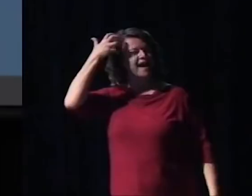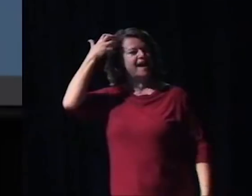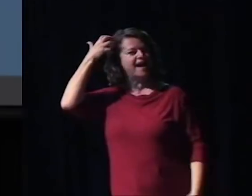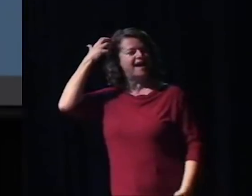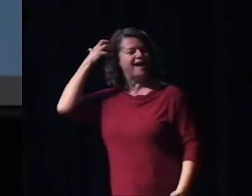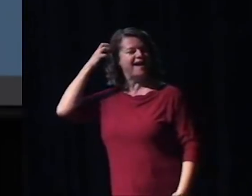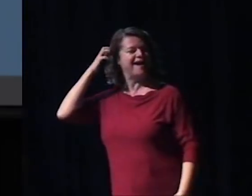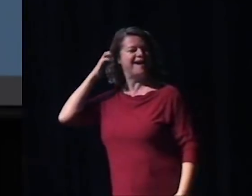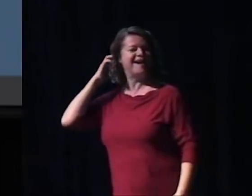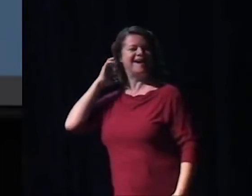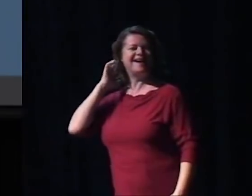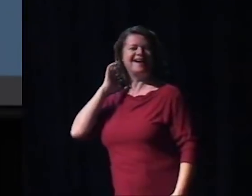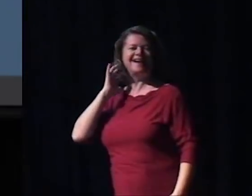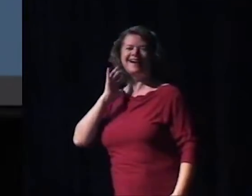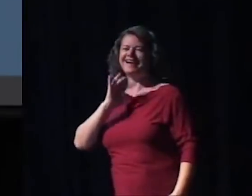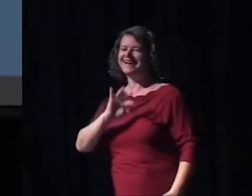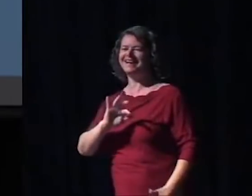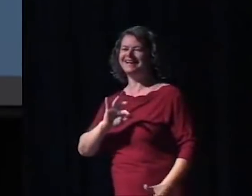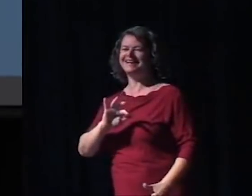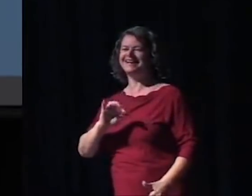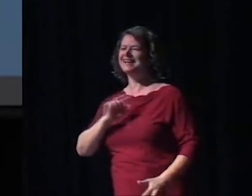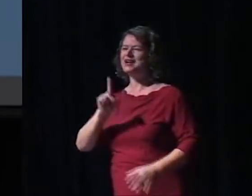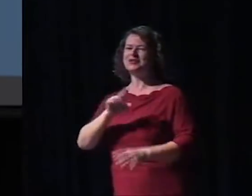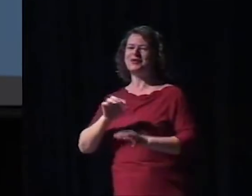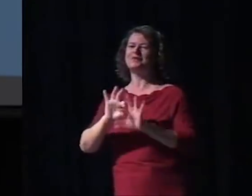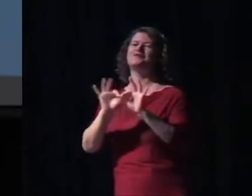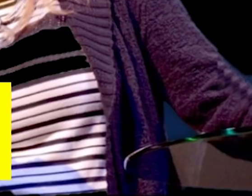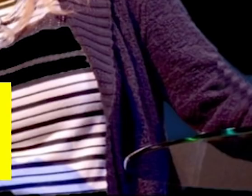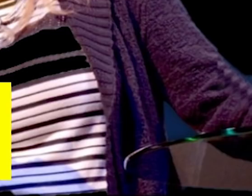isso, nem anjo do Senhor me livra.